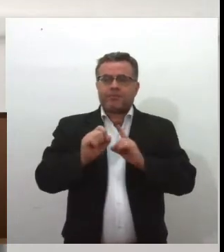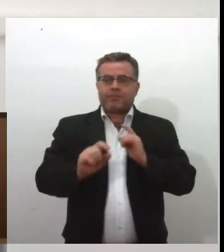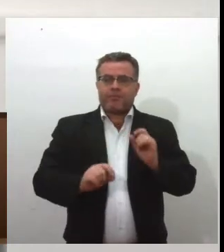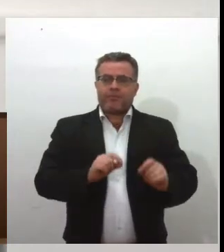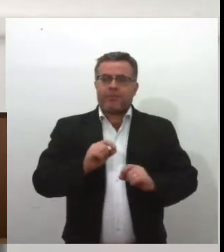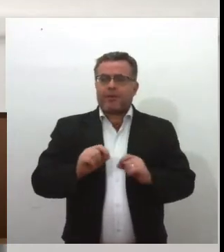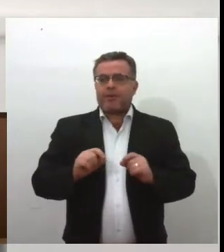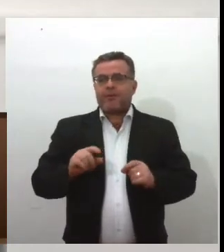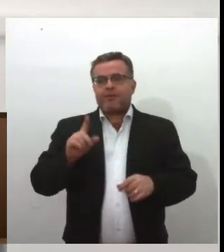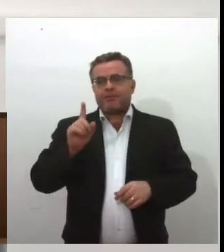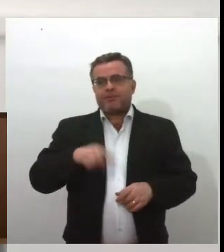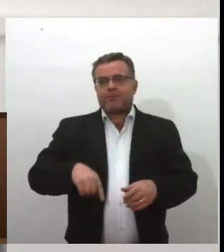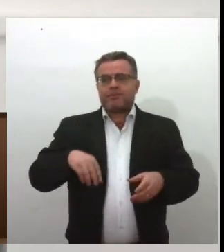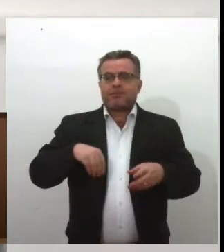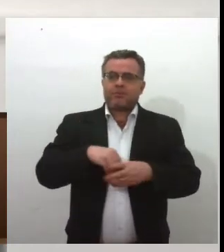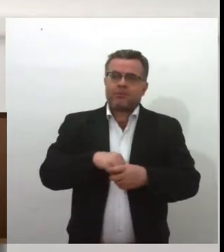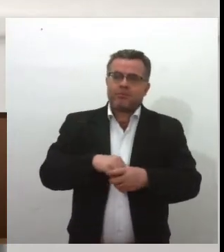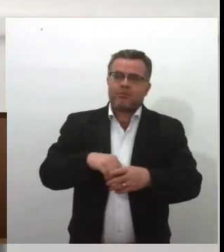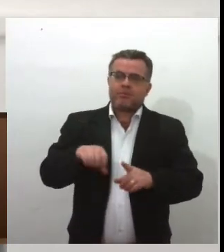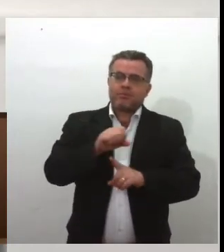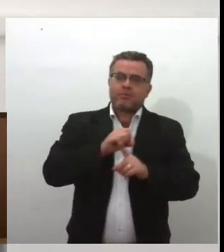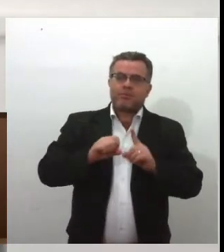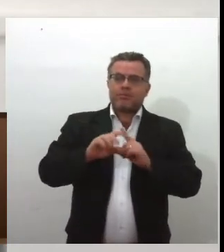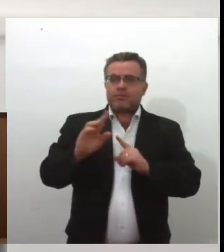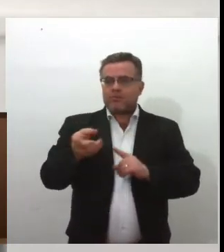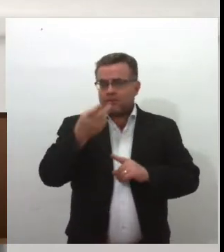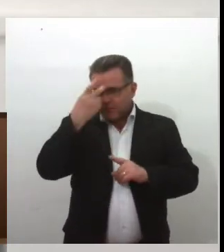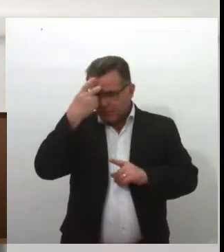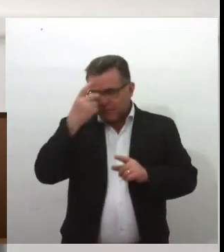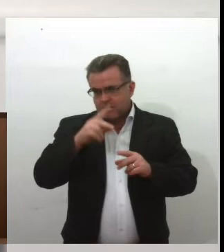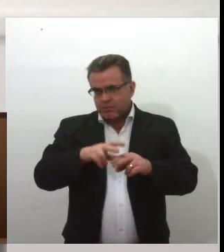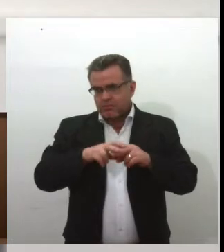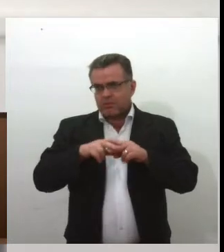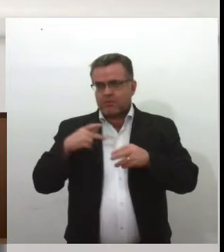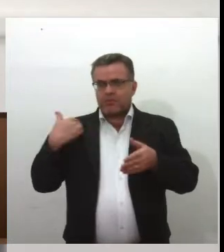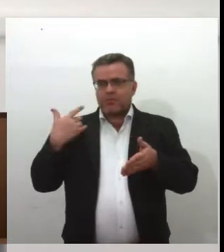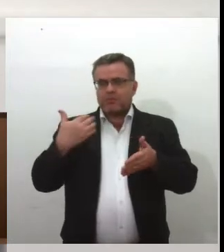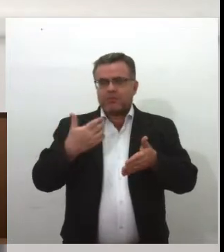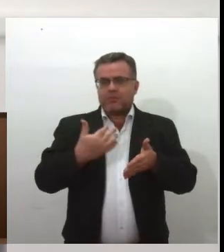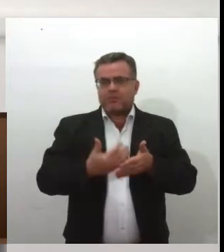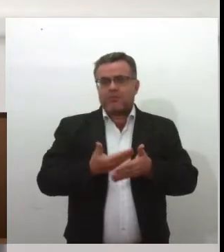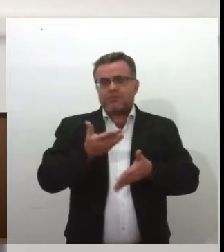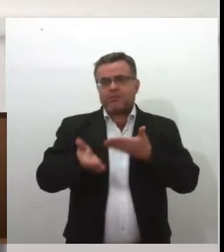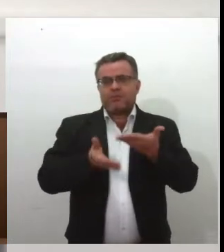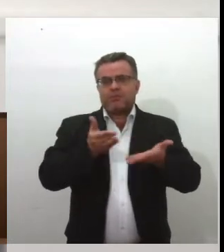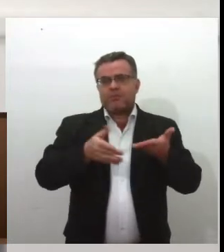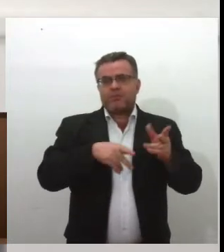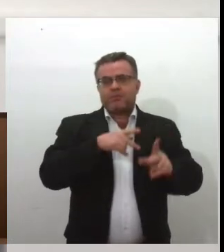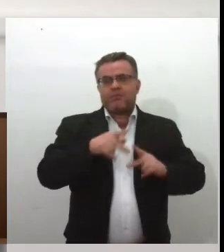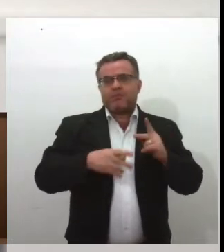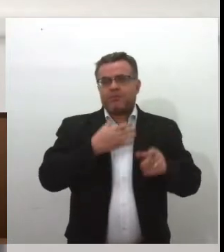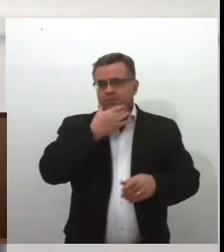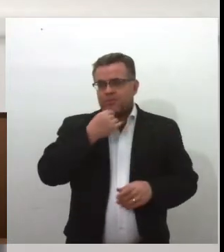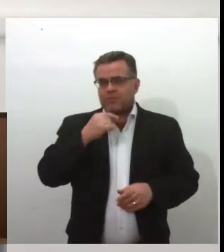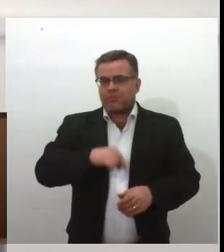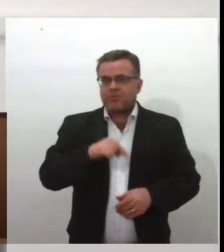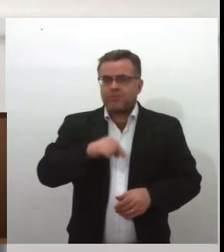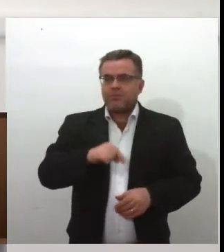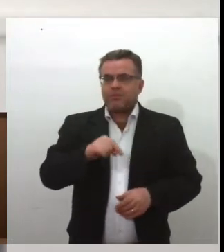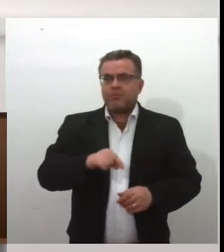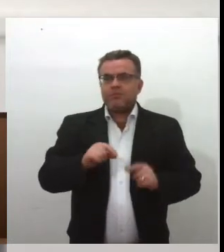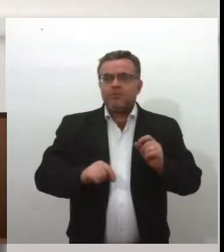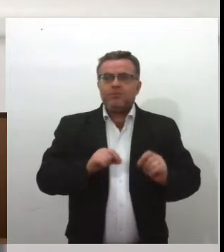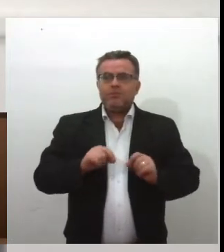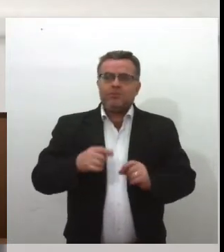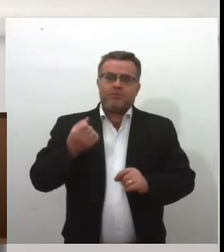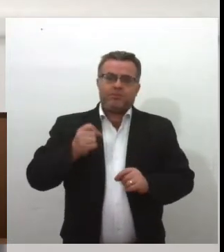social, sociocultural. Então, dessa forma, a gente busca trabalhar a população masculina daqui, do centro